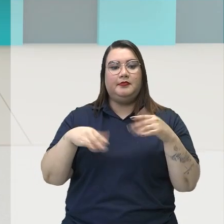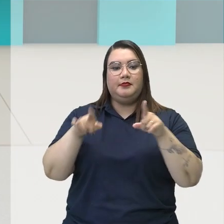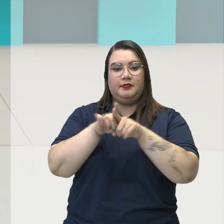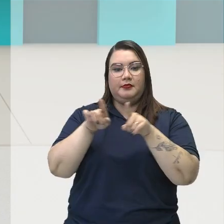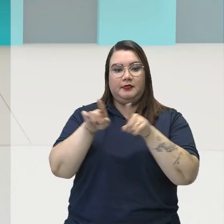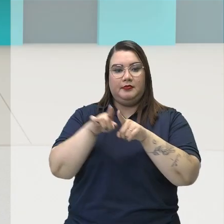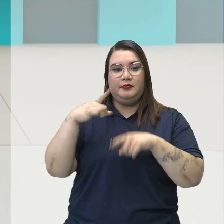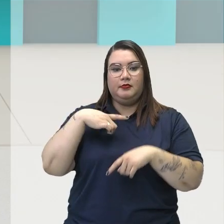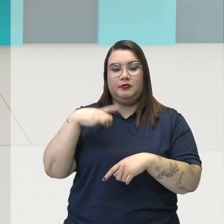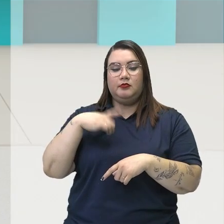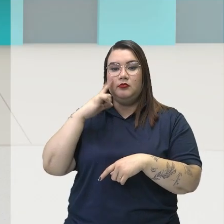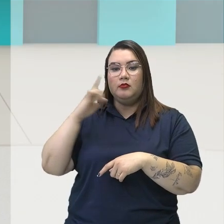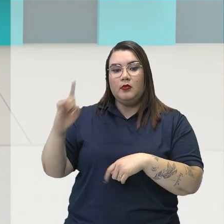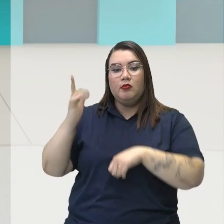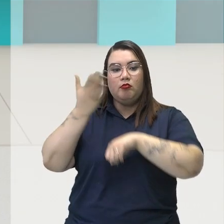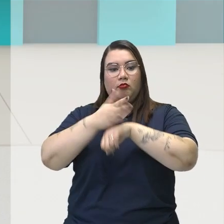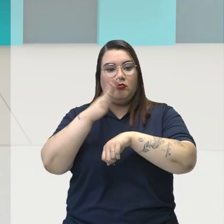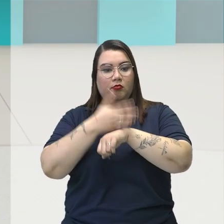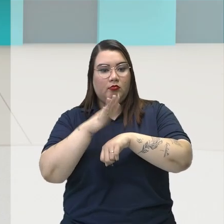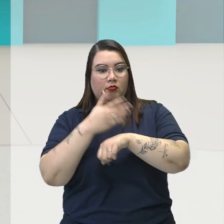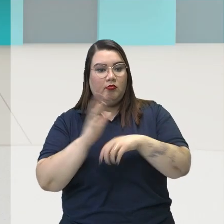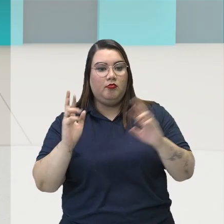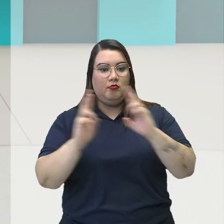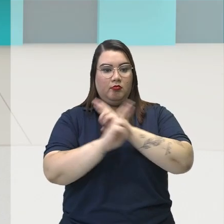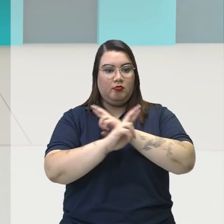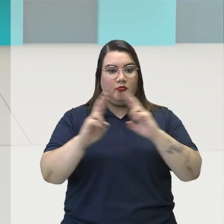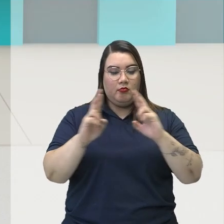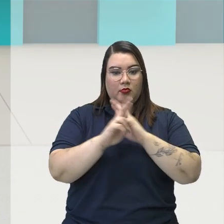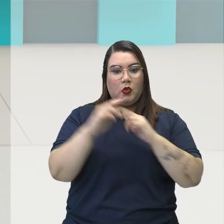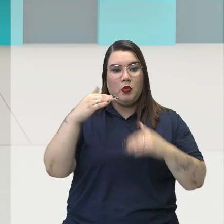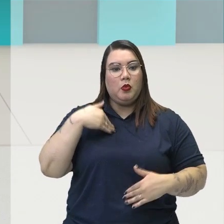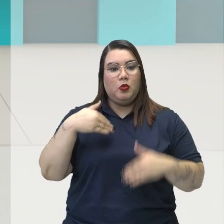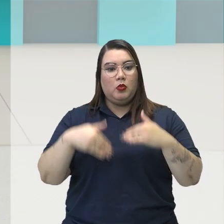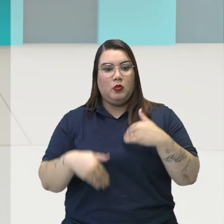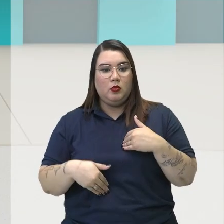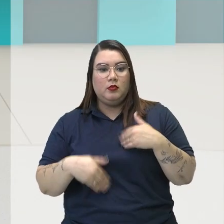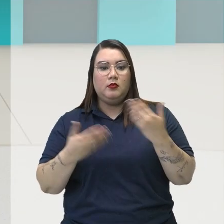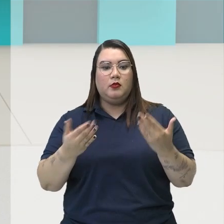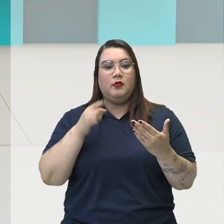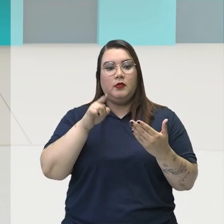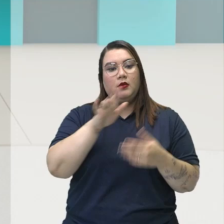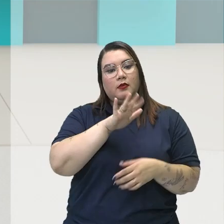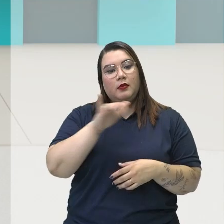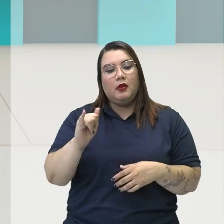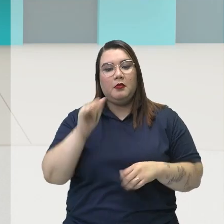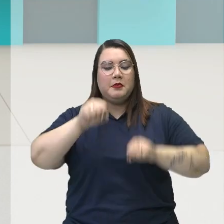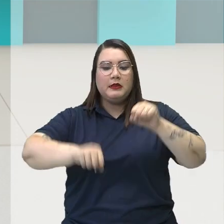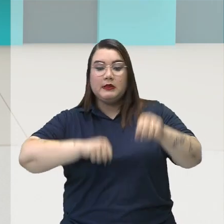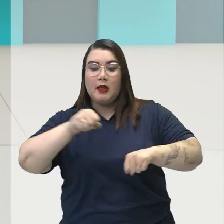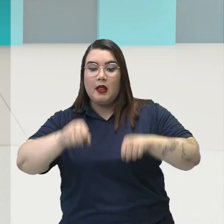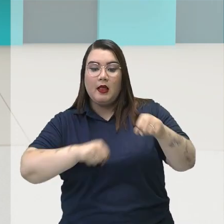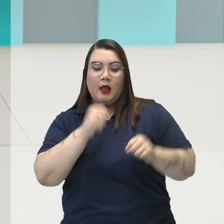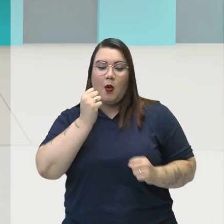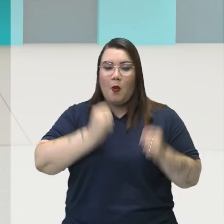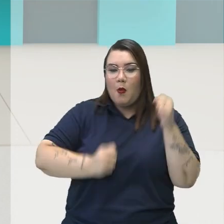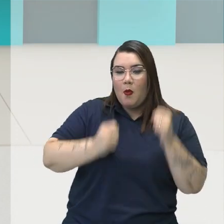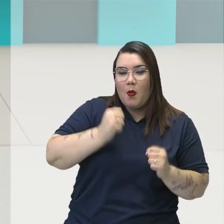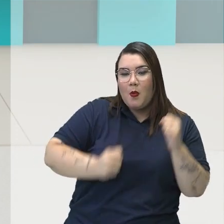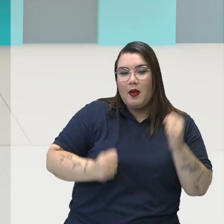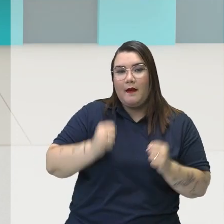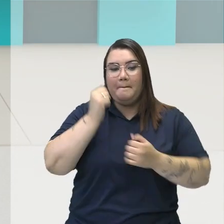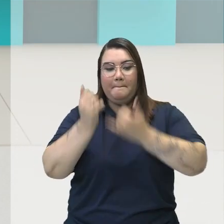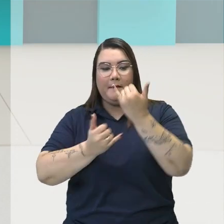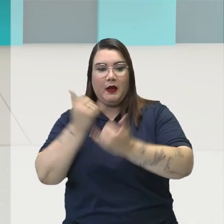Nós também temos atividades mais relacionadas à questão física, onde você vai andar de bike, correr,